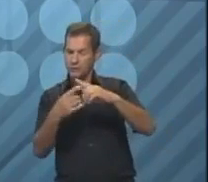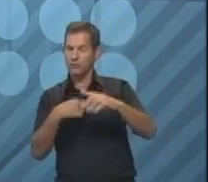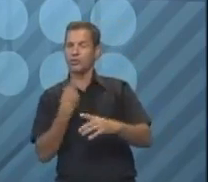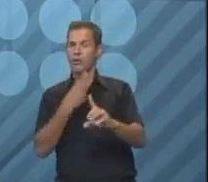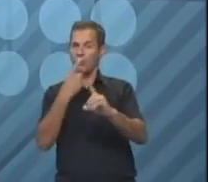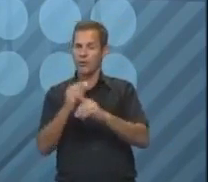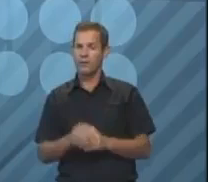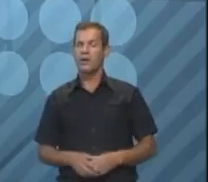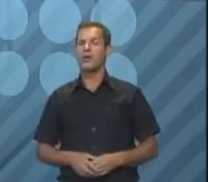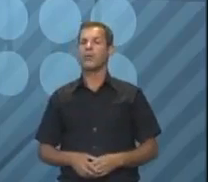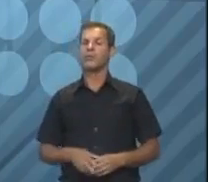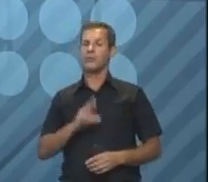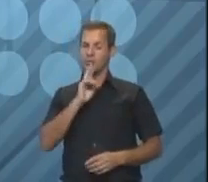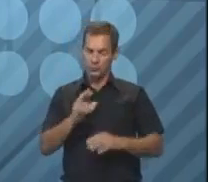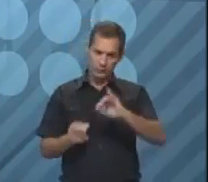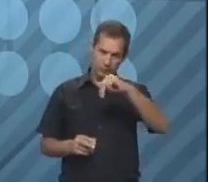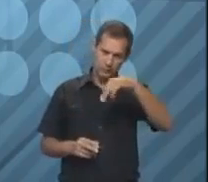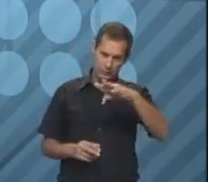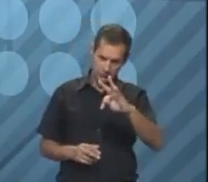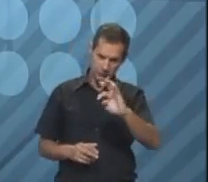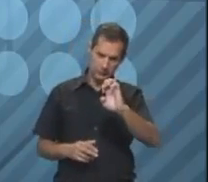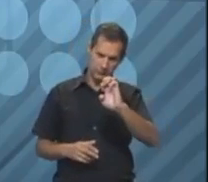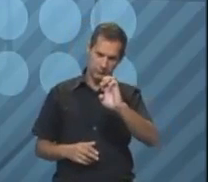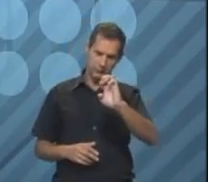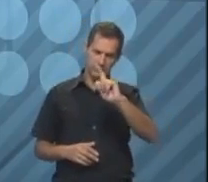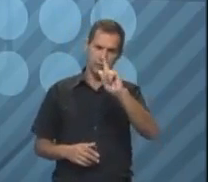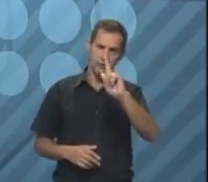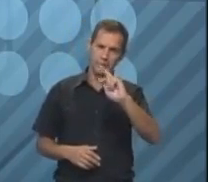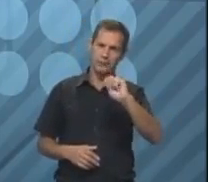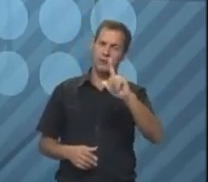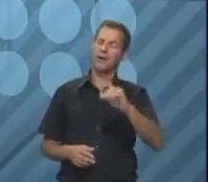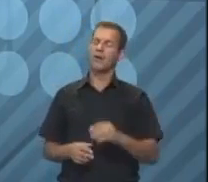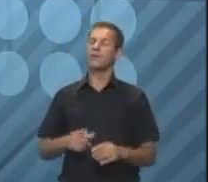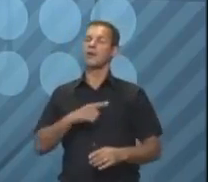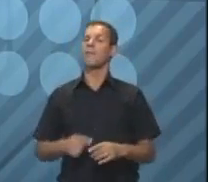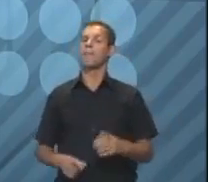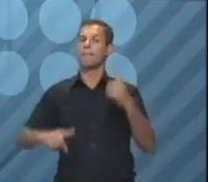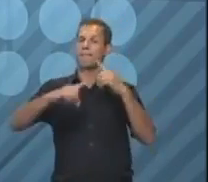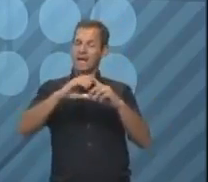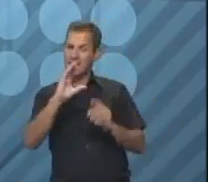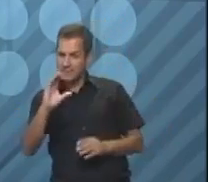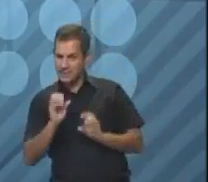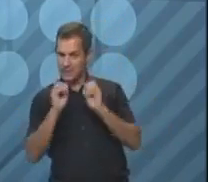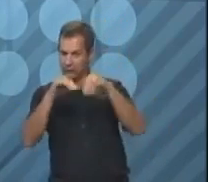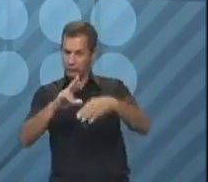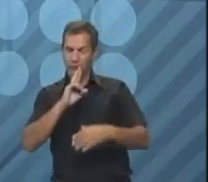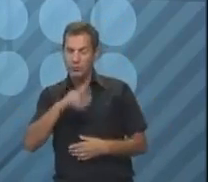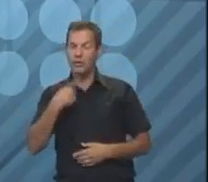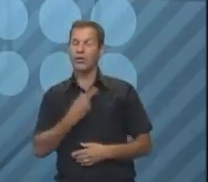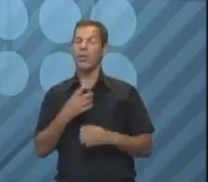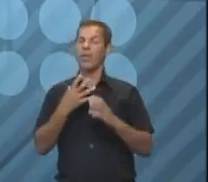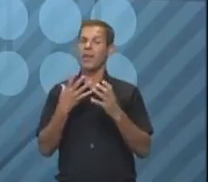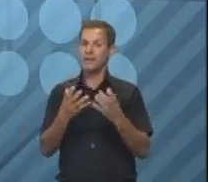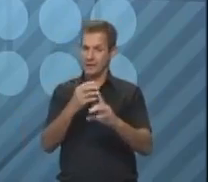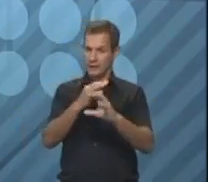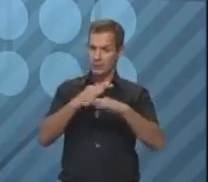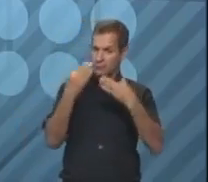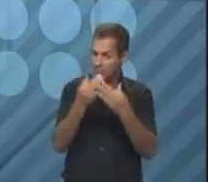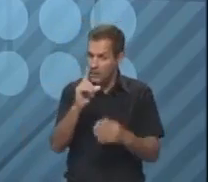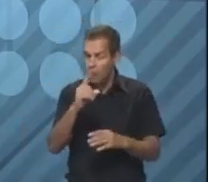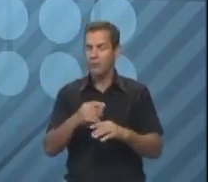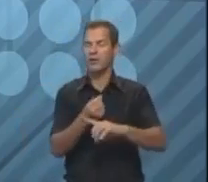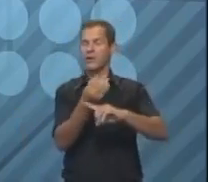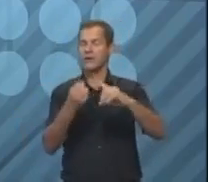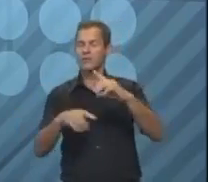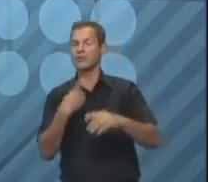resolvendo integrais indefinidas, devemos colocar o mais c ao final da resolução, porque nós queremos a família e não apenas uma. Se a